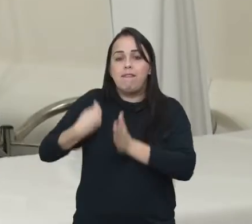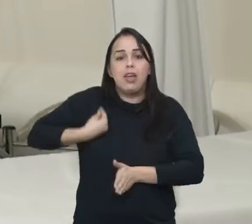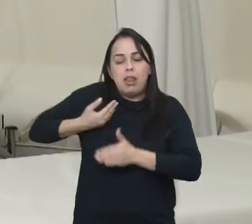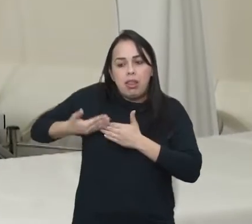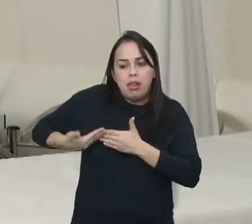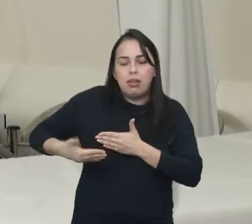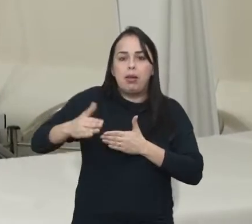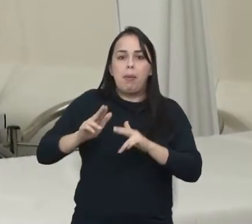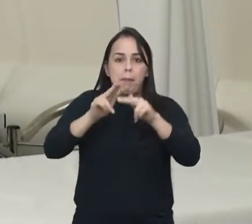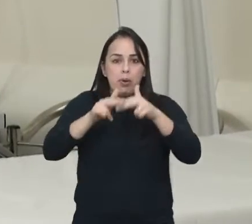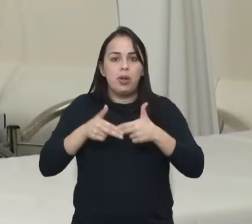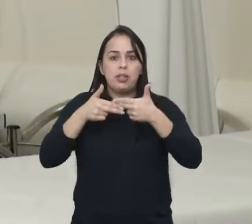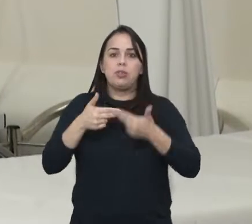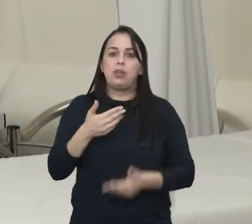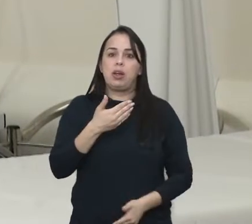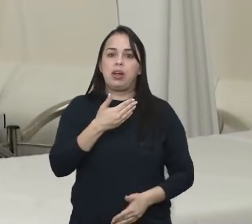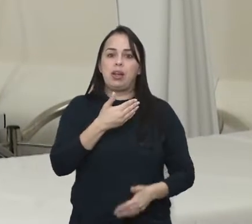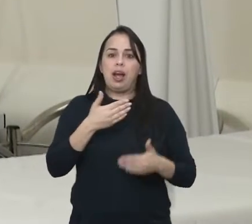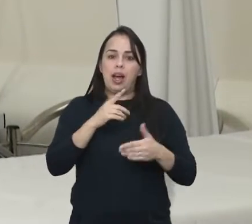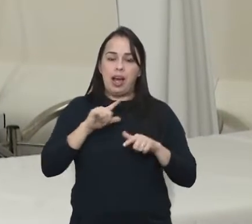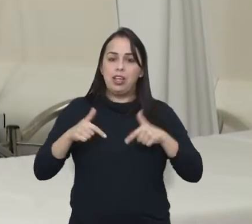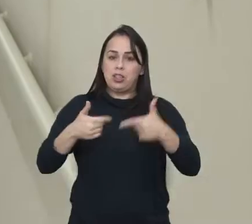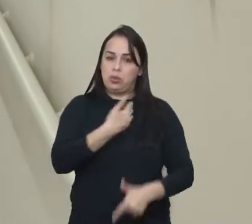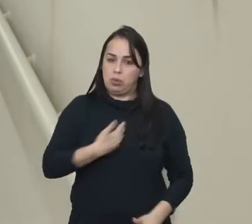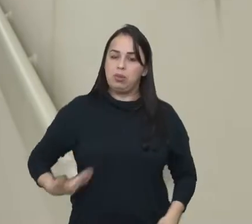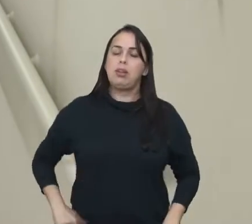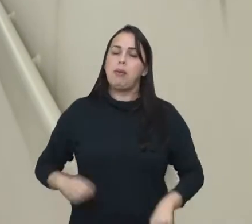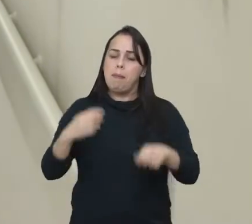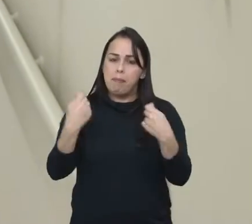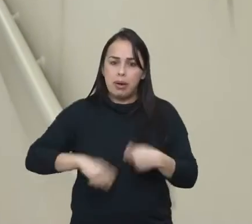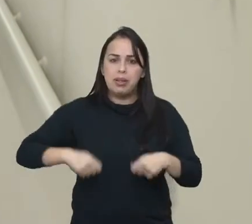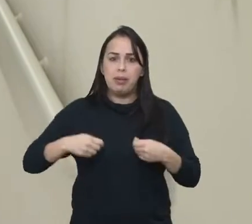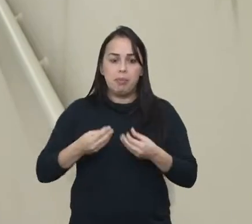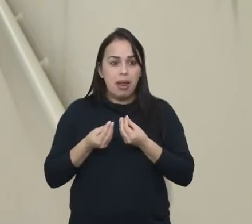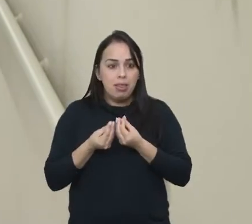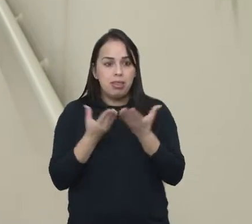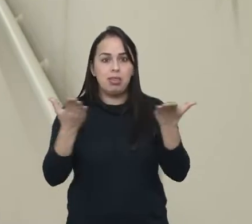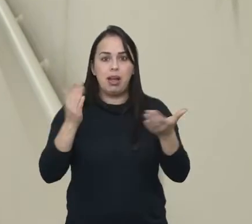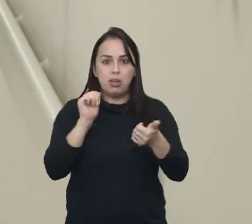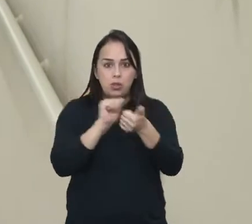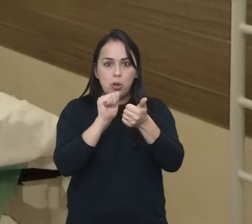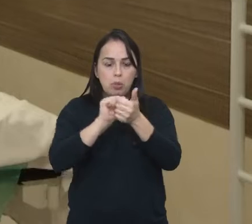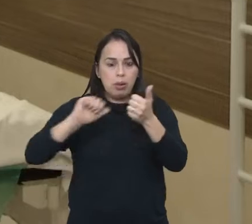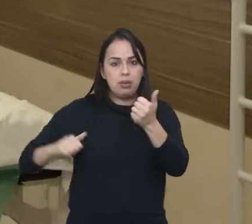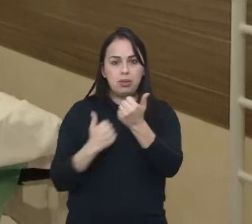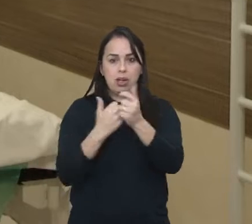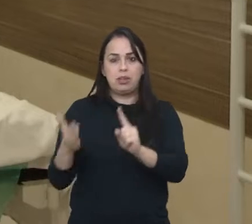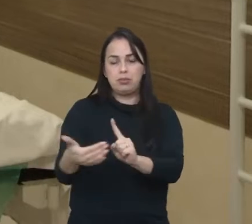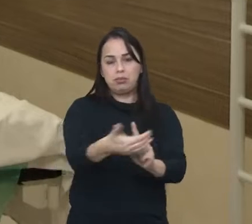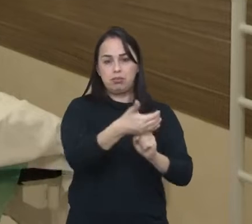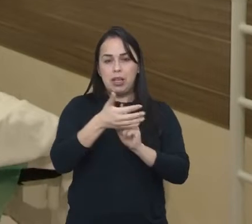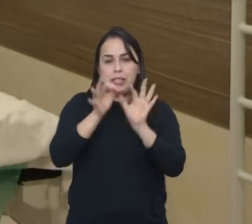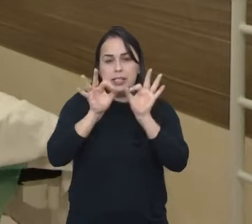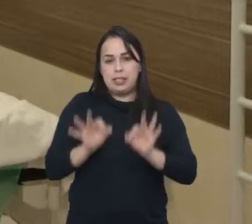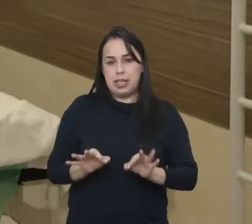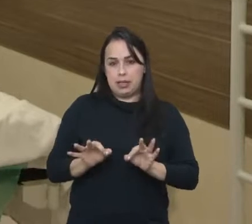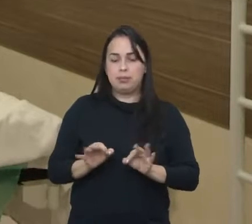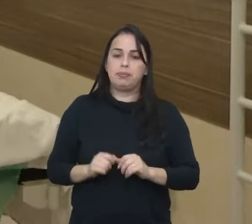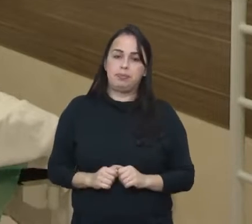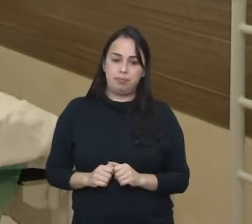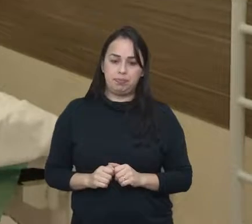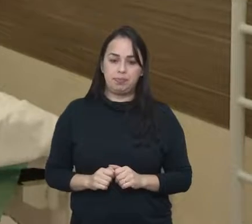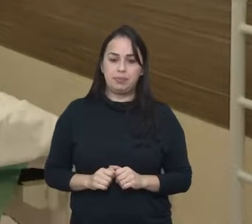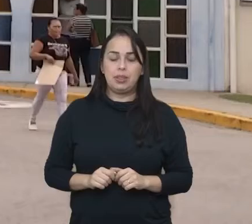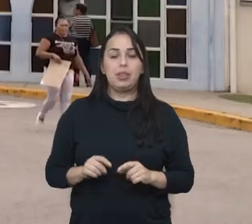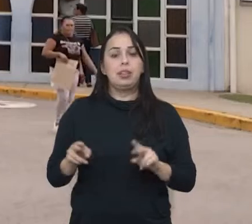vida. Por este motivo, políticas públicas são extremamente necessárias para oferecer o suporte e acolhimento adequados